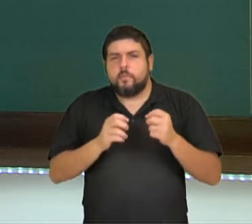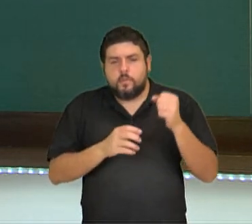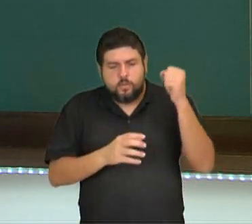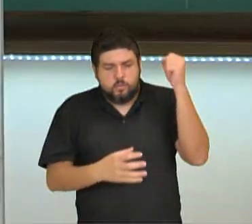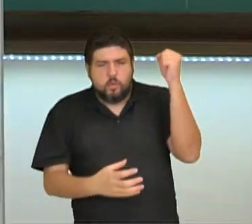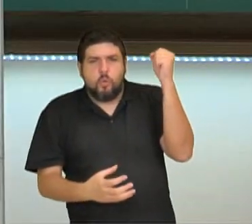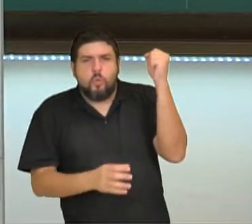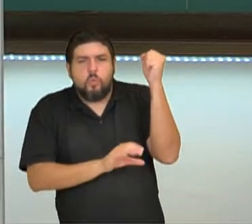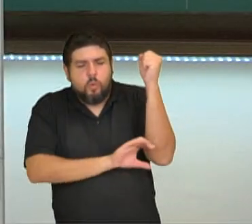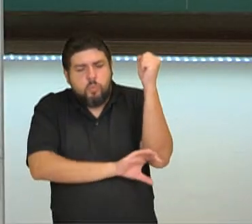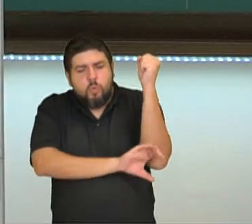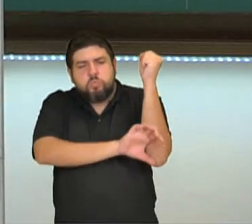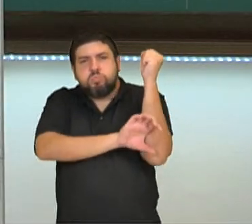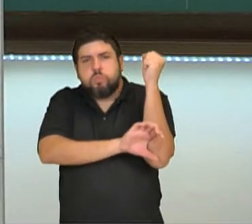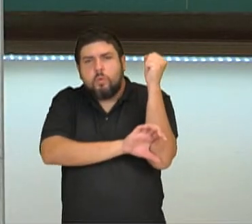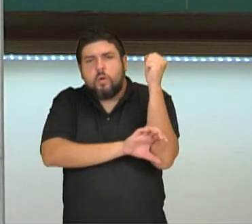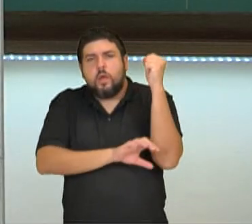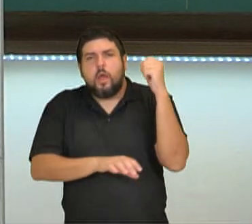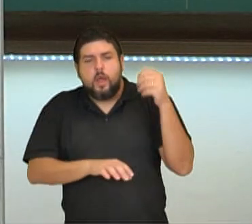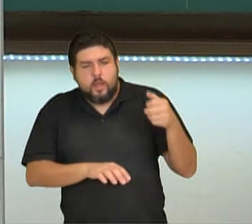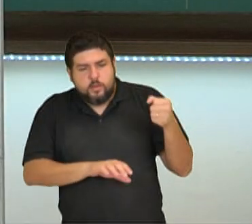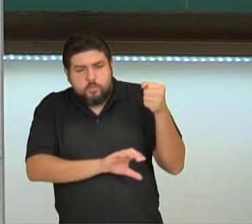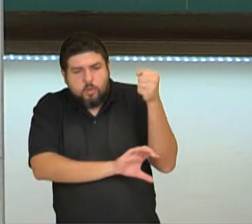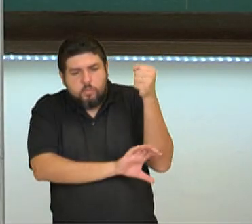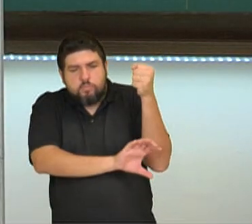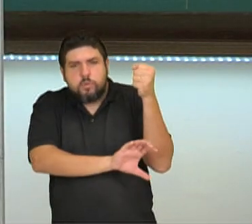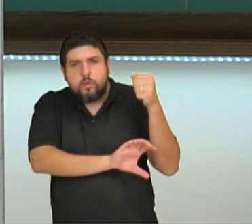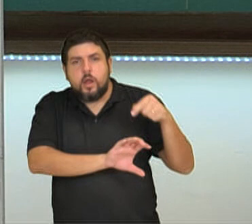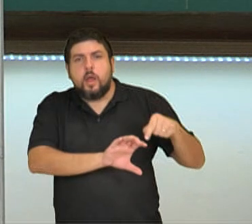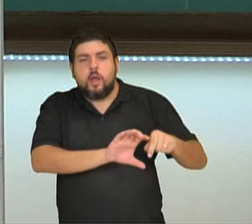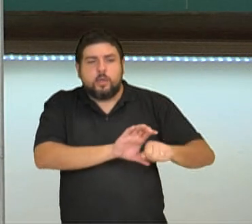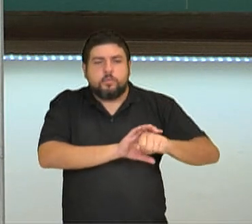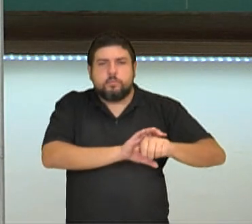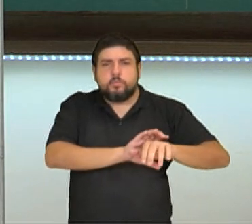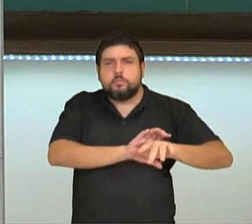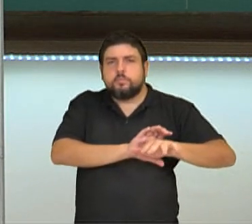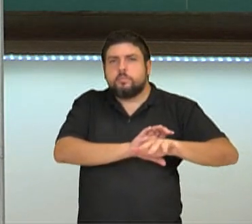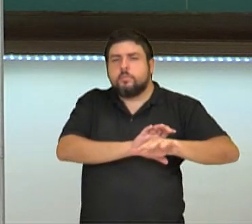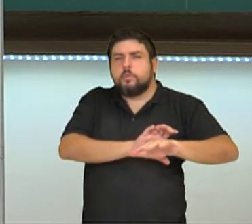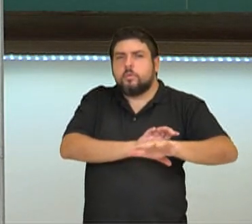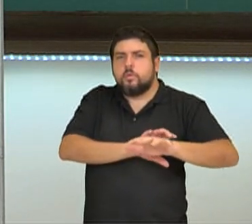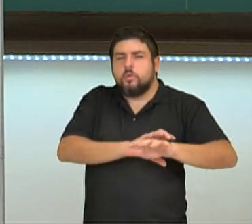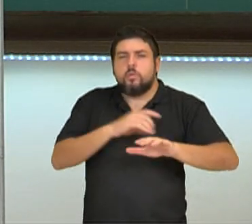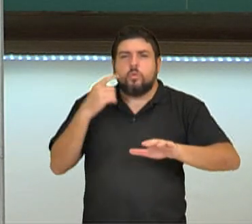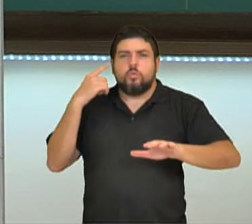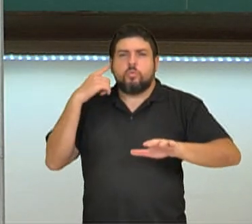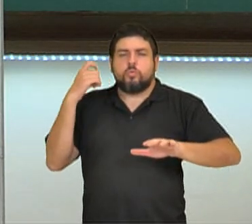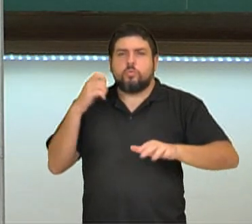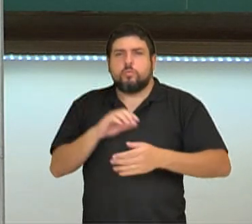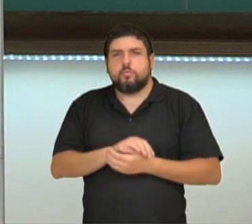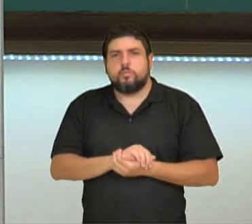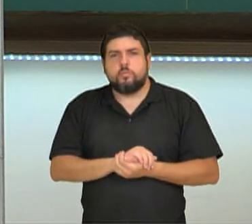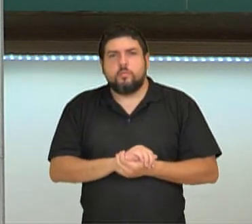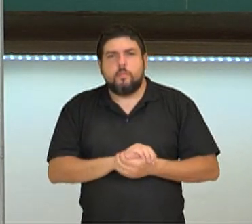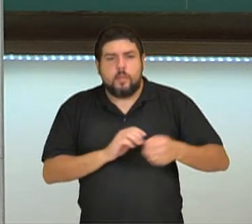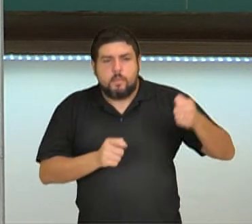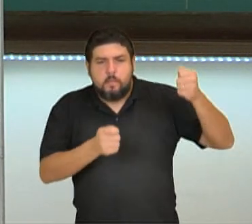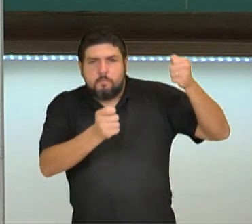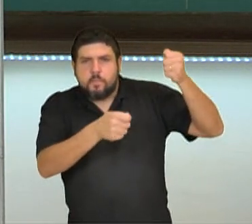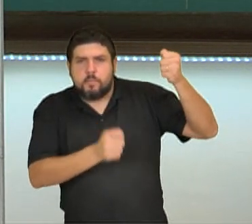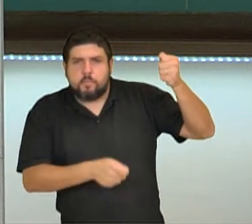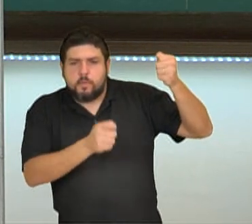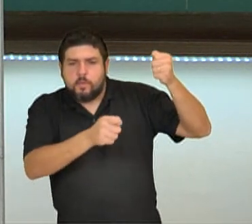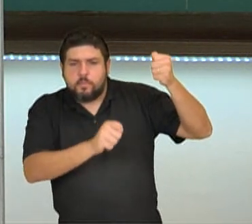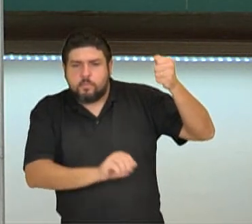que isso? Porque é na cabaça que o som vai acontecer, tá? A cabaça é a caixa de ressonância